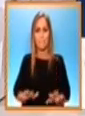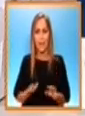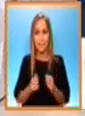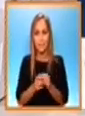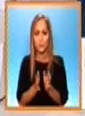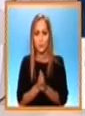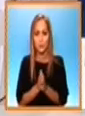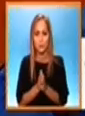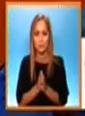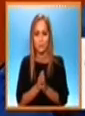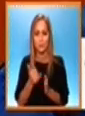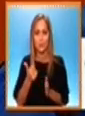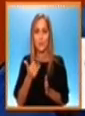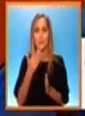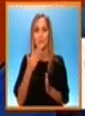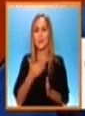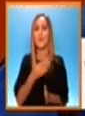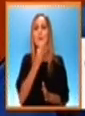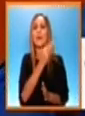2146-7708.